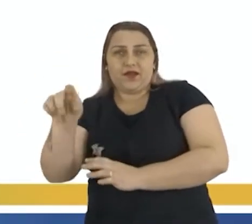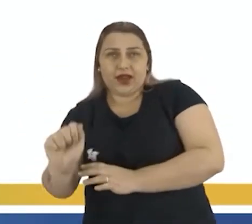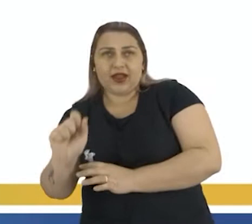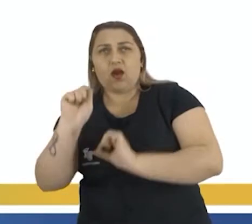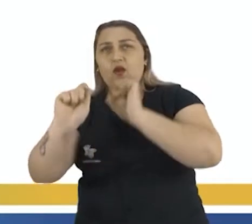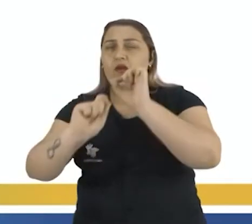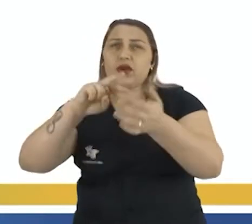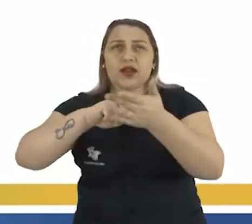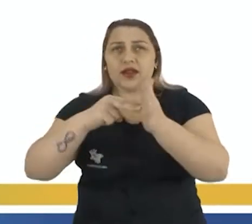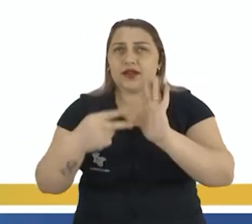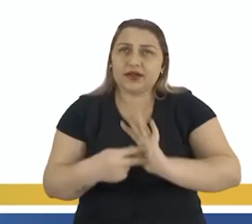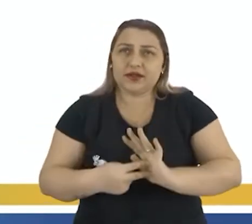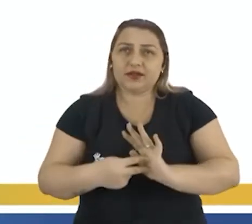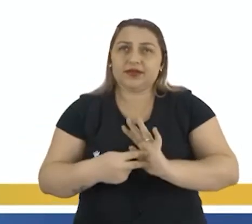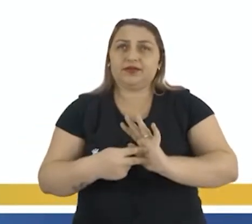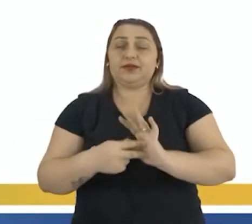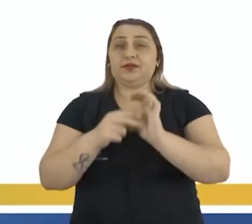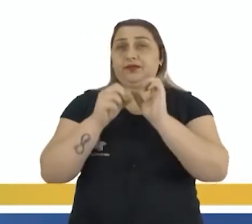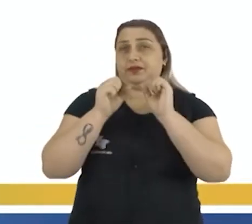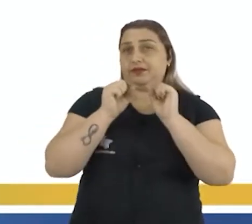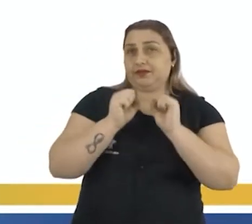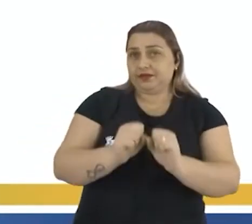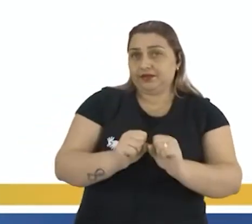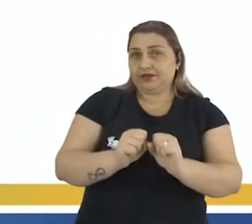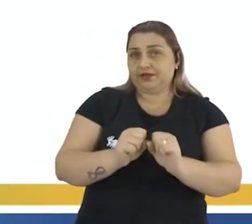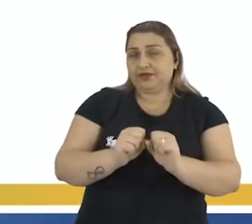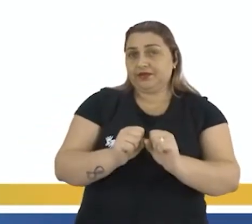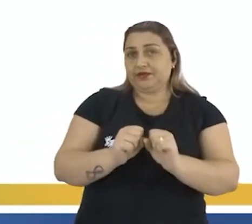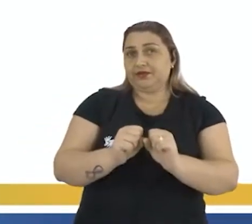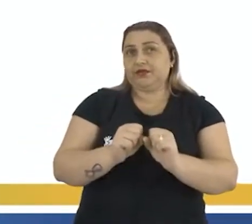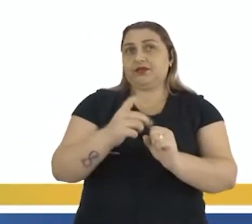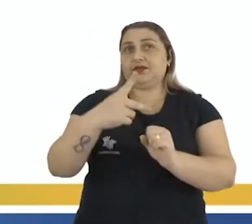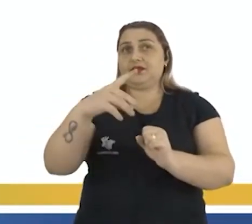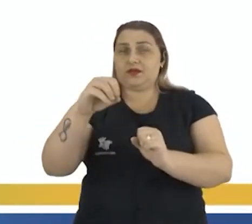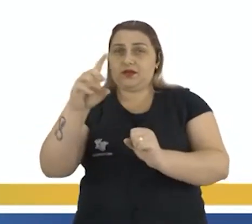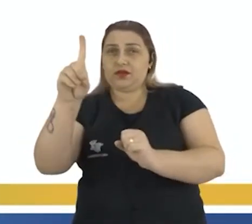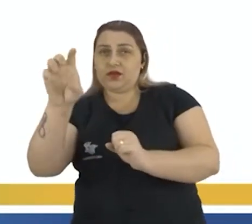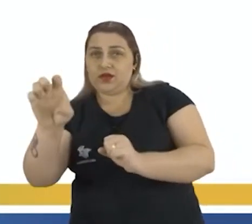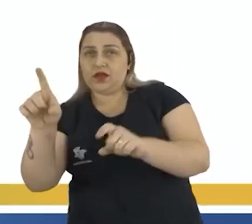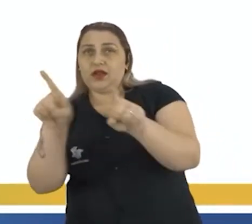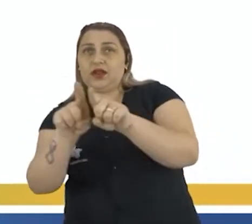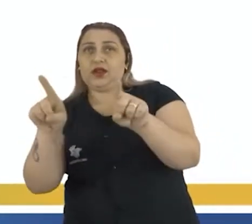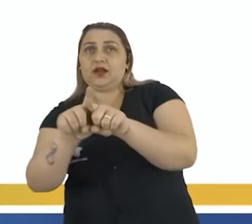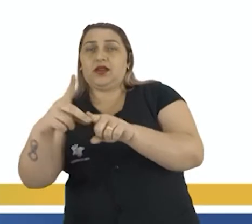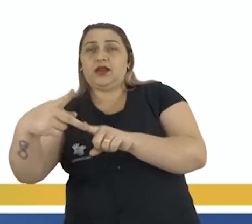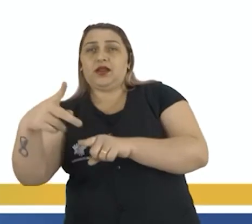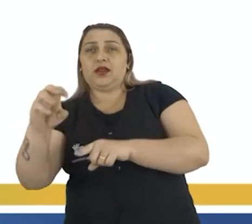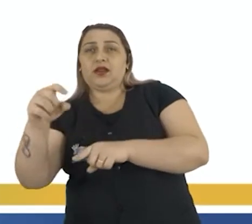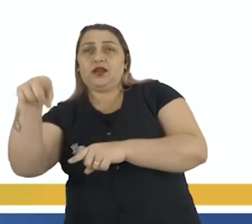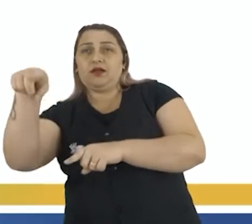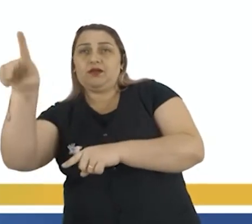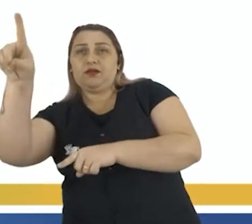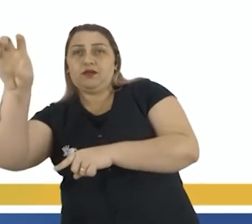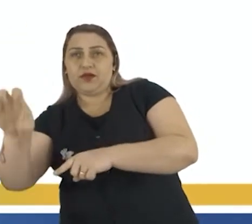foi empregado a palavra pode e a palavra pôde, com sentidos diferentes. Então,